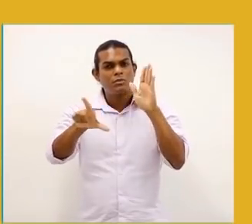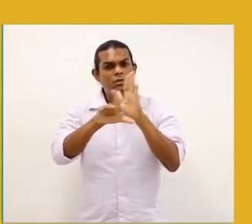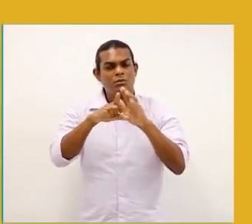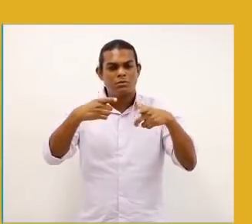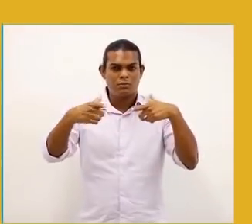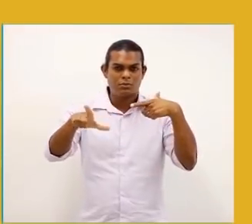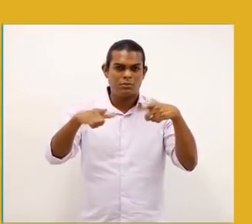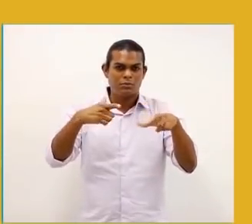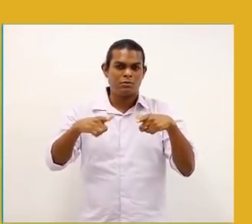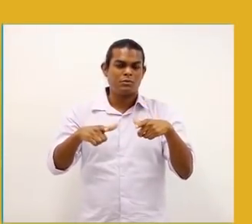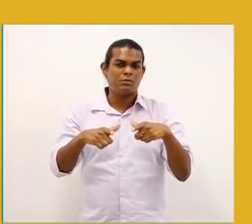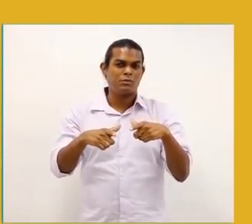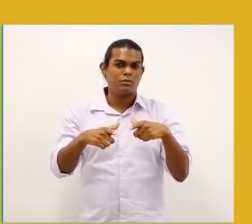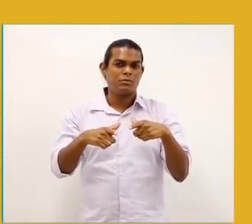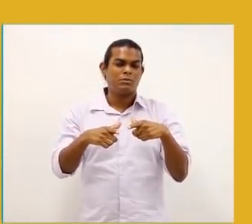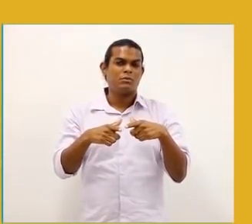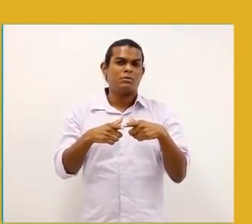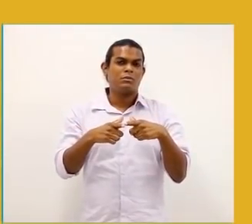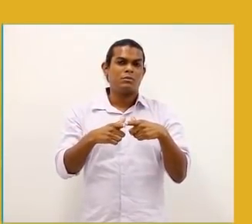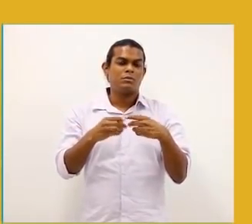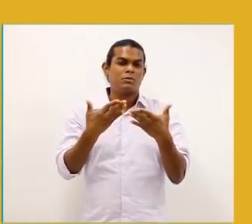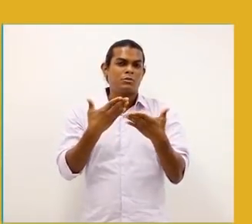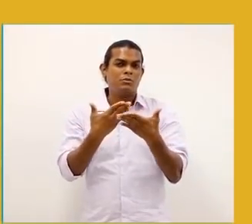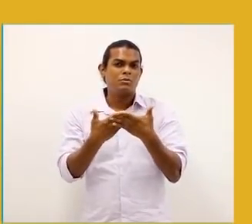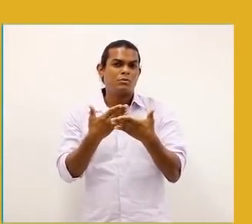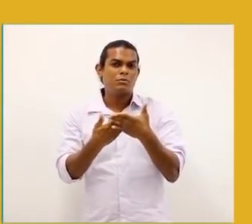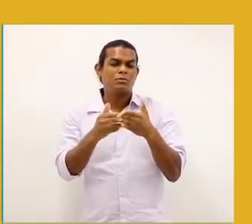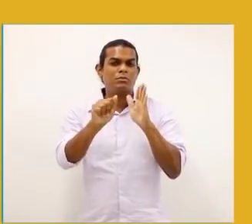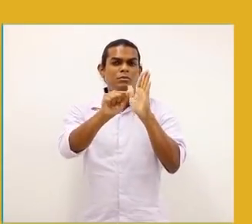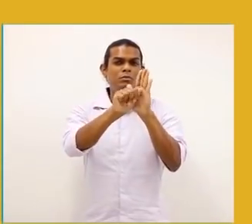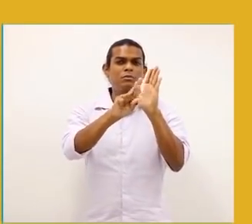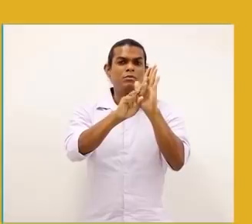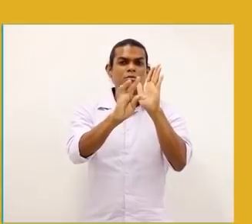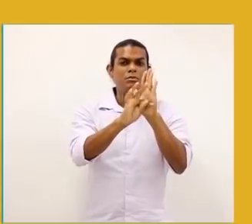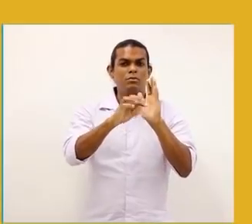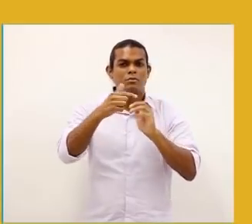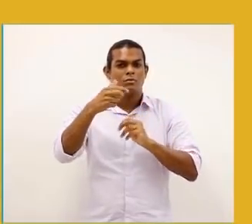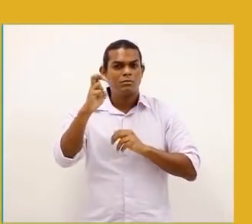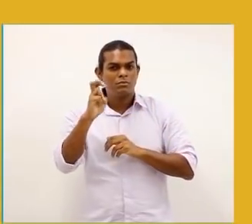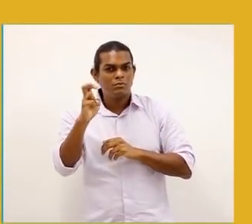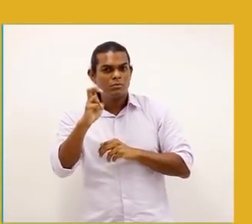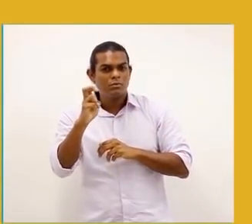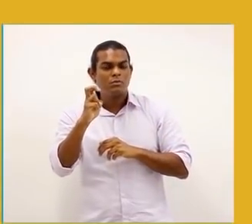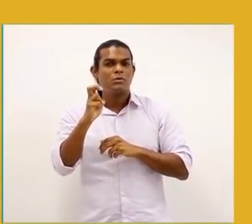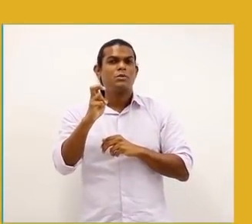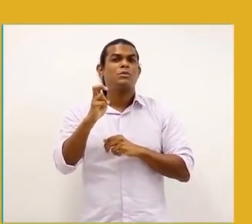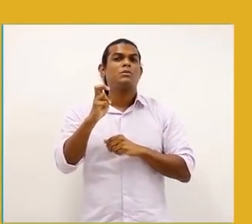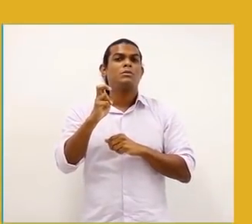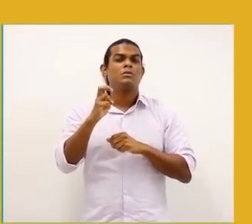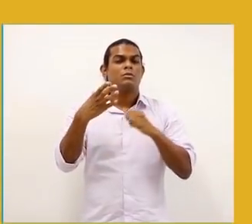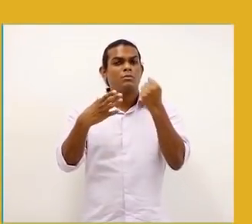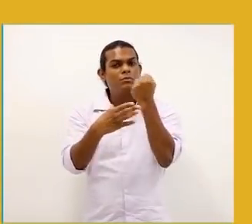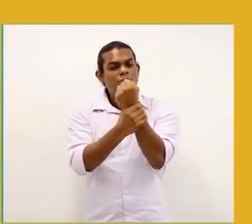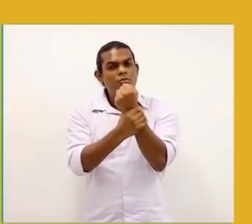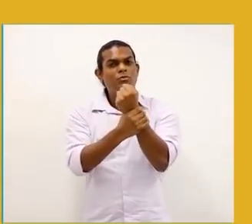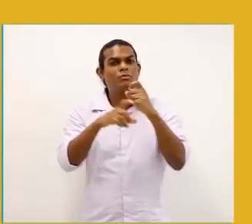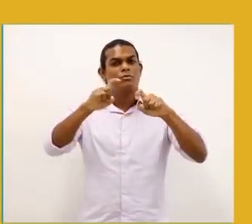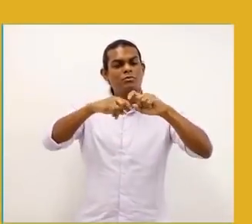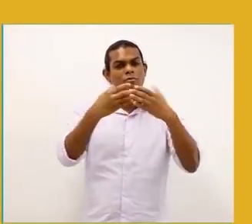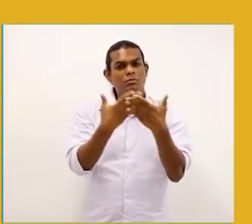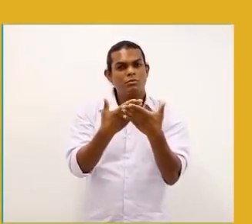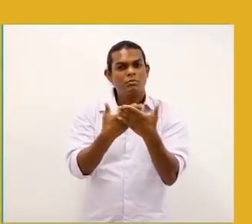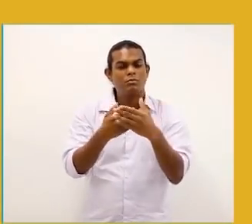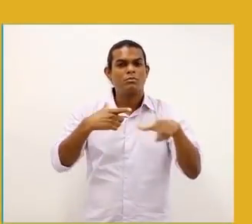das leis trabalhistas, nós vamos encontrar no artigo 5 o capítulo da segurança e da medicina do trabalho, que vai do